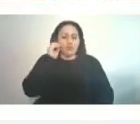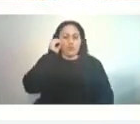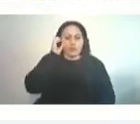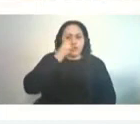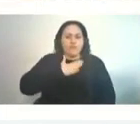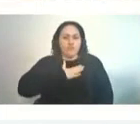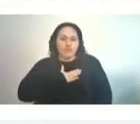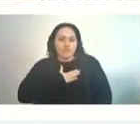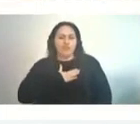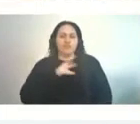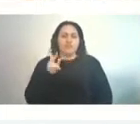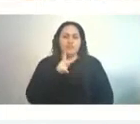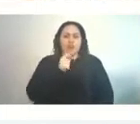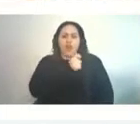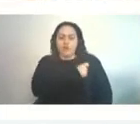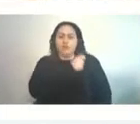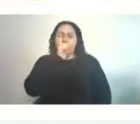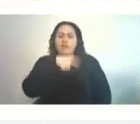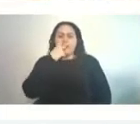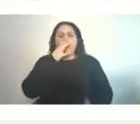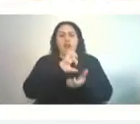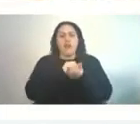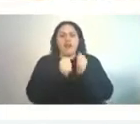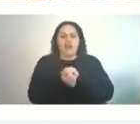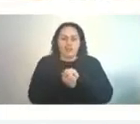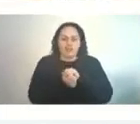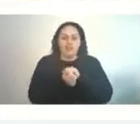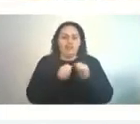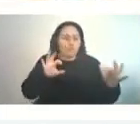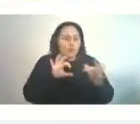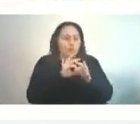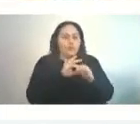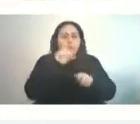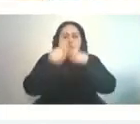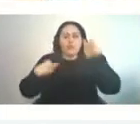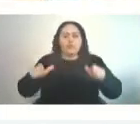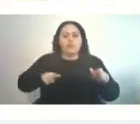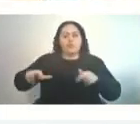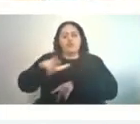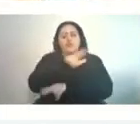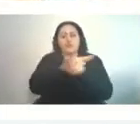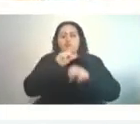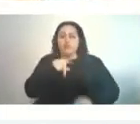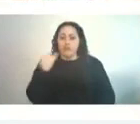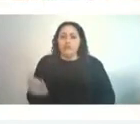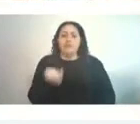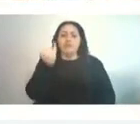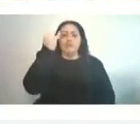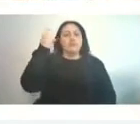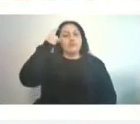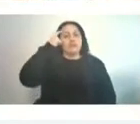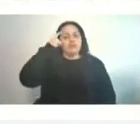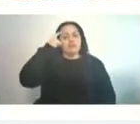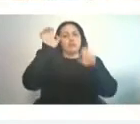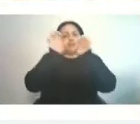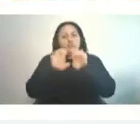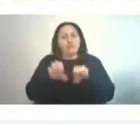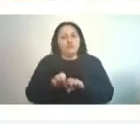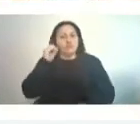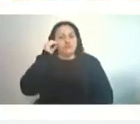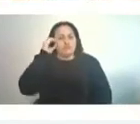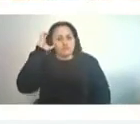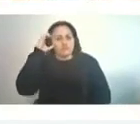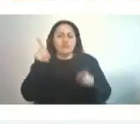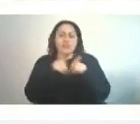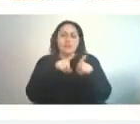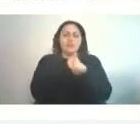alicerçado através do encontro de pessoas com suas diferenças e da importância da gente fazer essa ponte entre a estrutura cognitiva e socioemocional. E